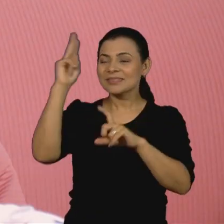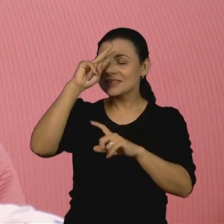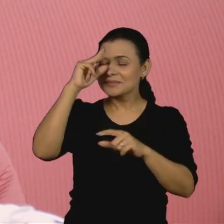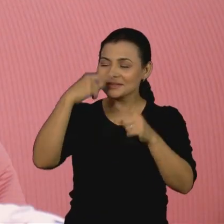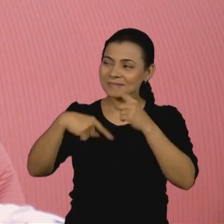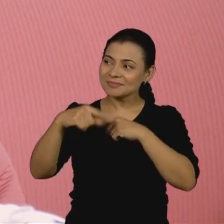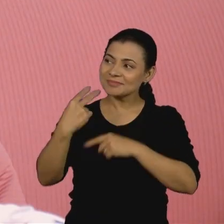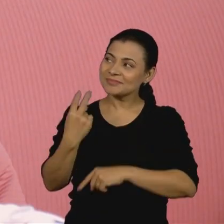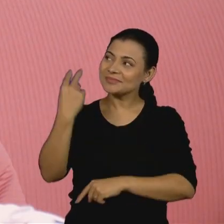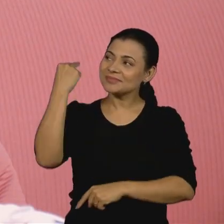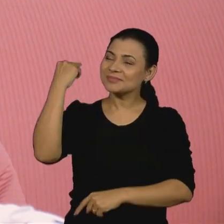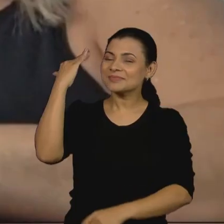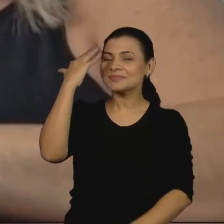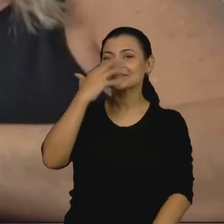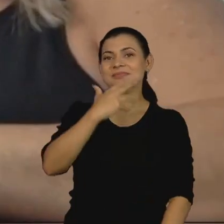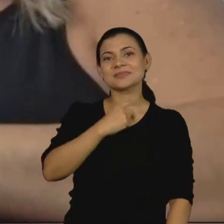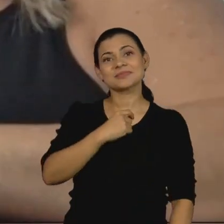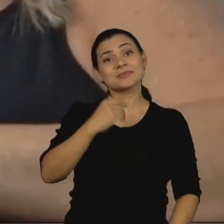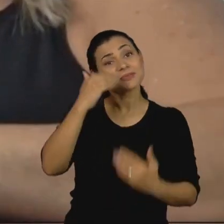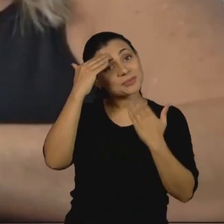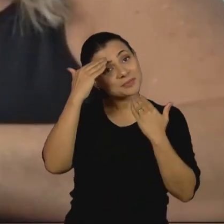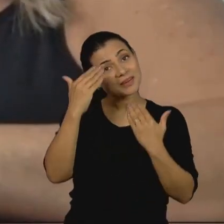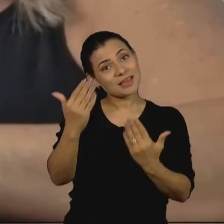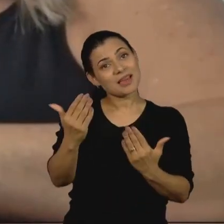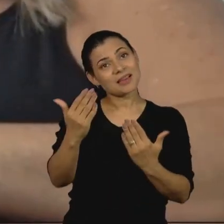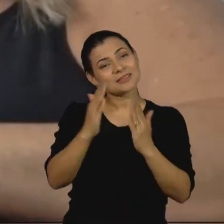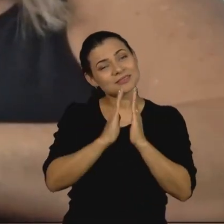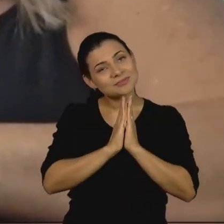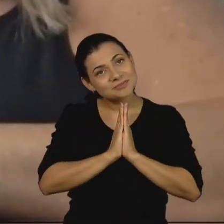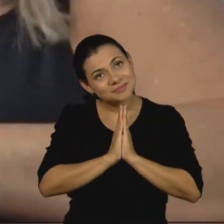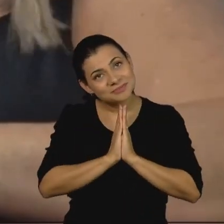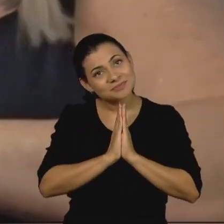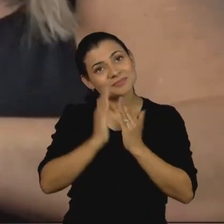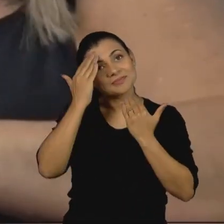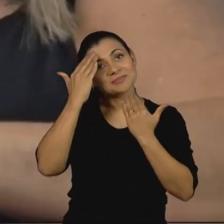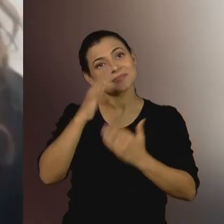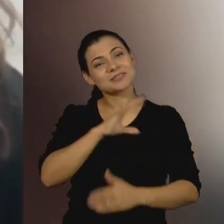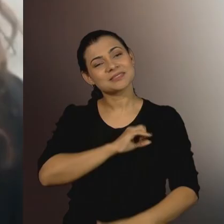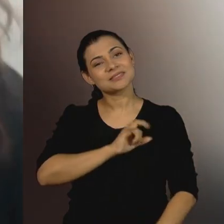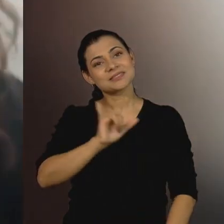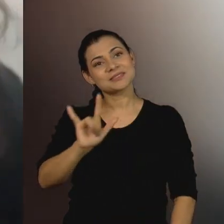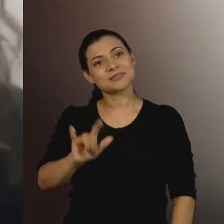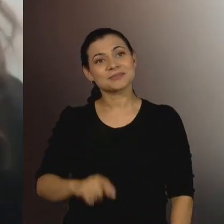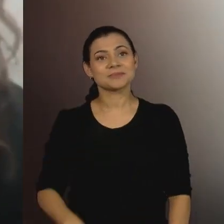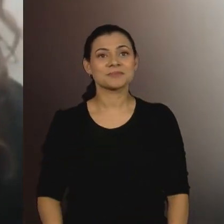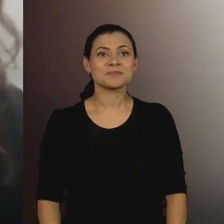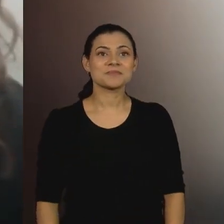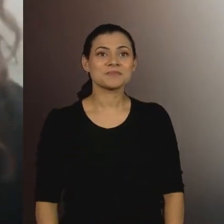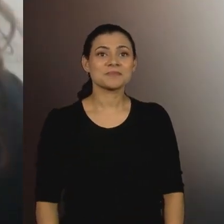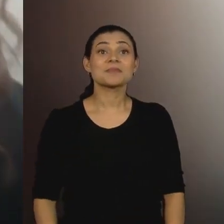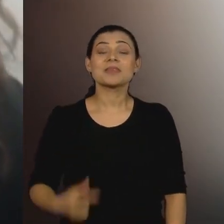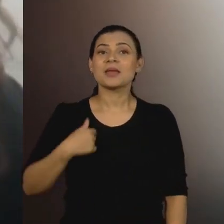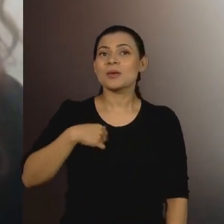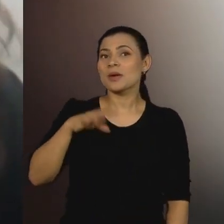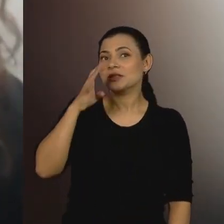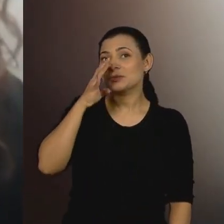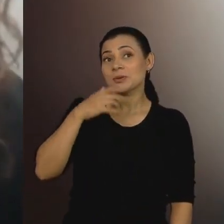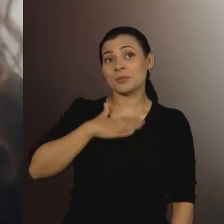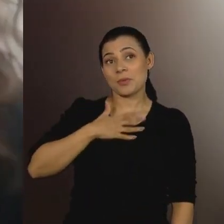lembranças bonitas. Obrigada, gratidão por tudo, viu? Nós amamos você. São muitas coisas que eu admiro no meu